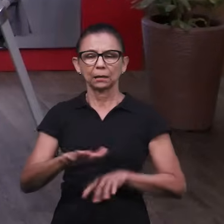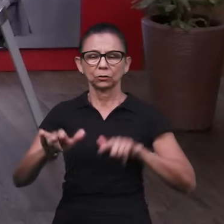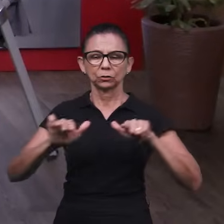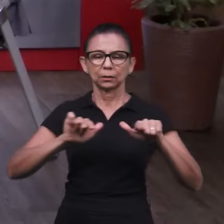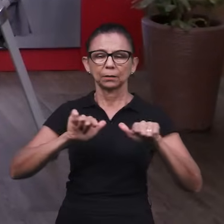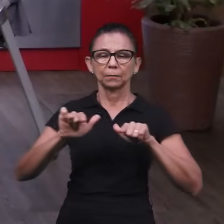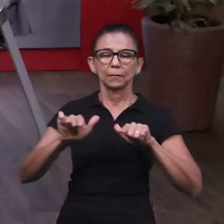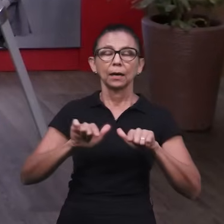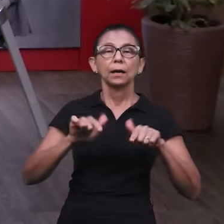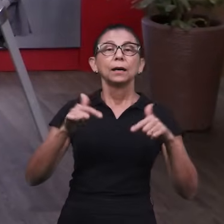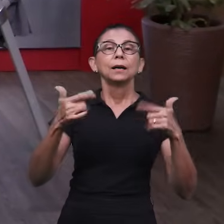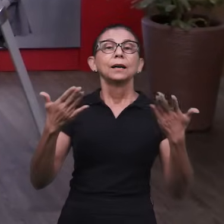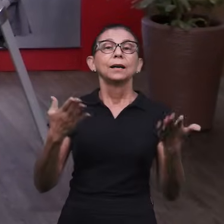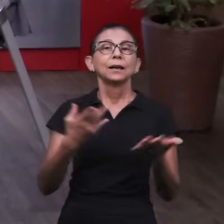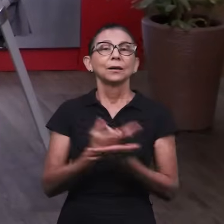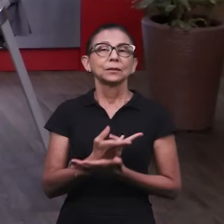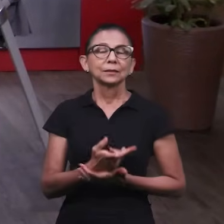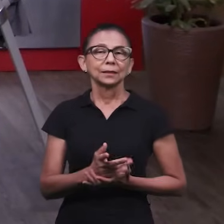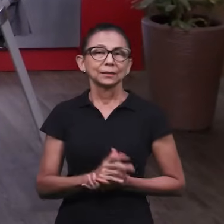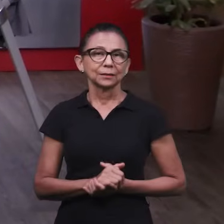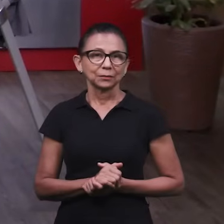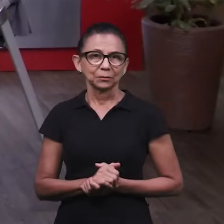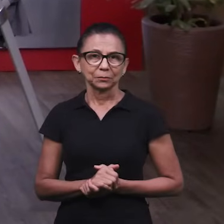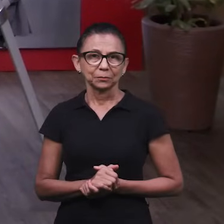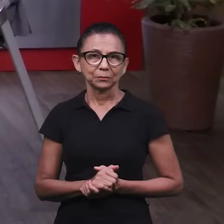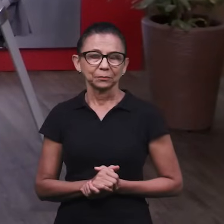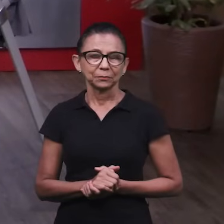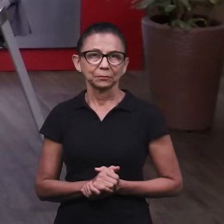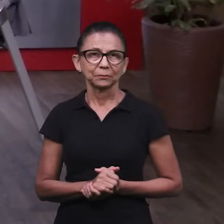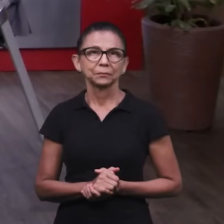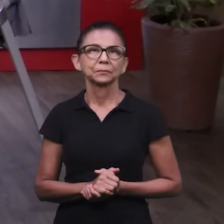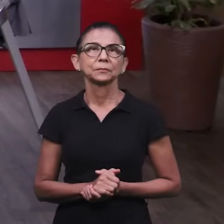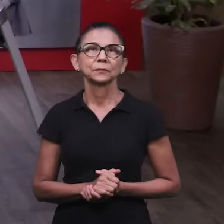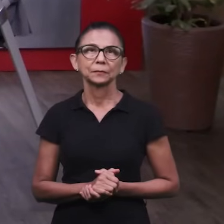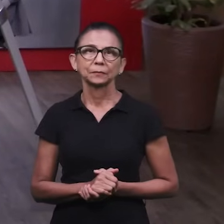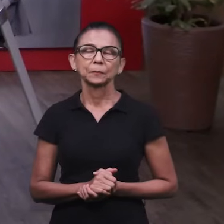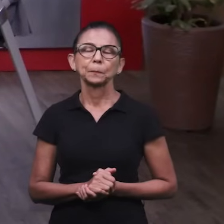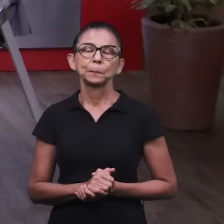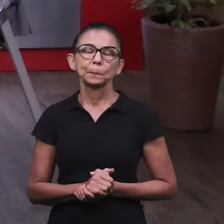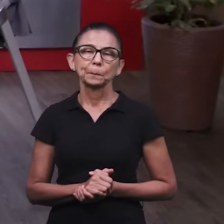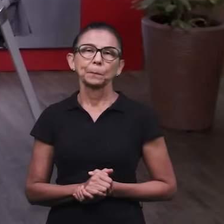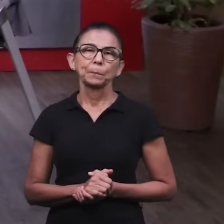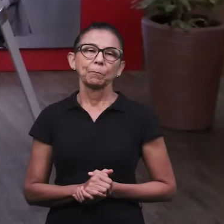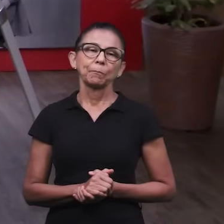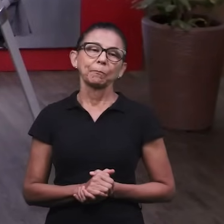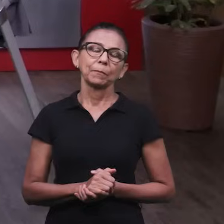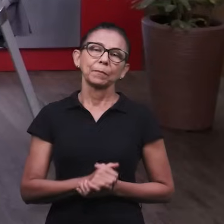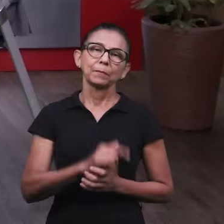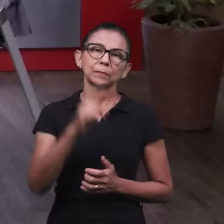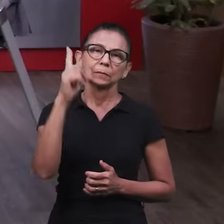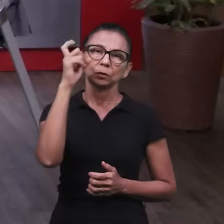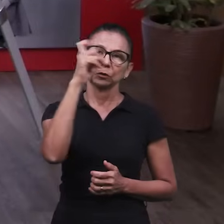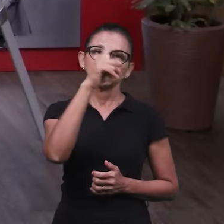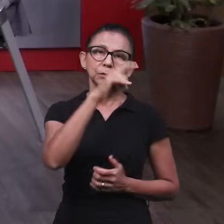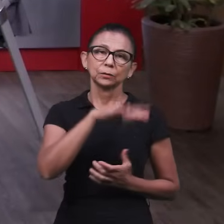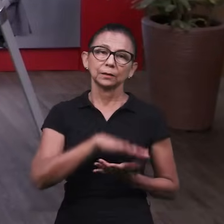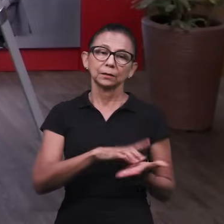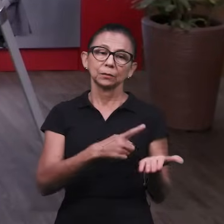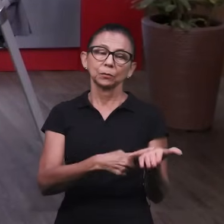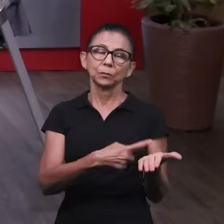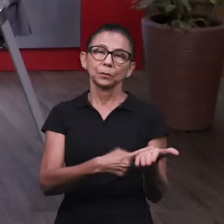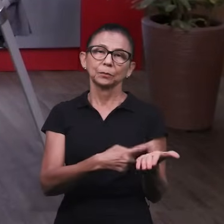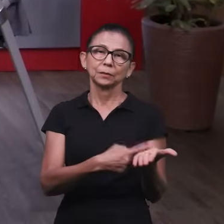Enfim, há situações que precisam ser superadas. A dificuldade com manter compromissos